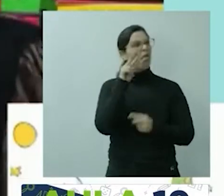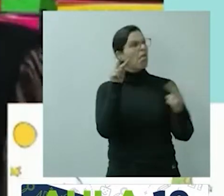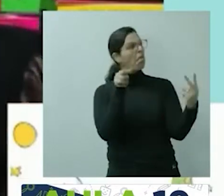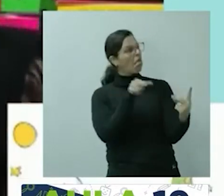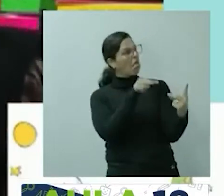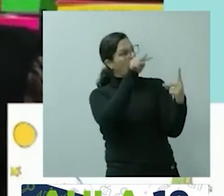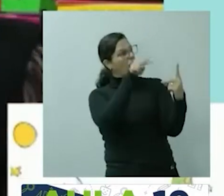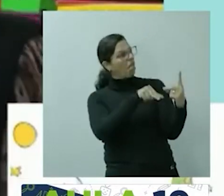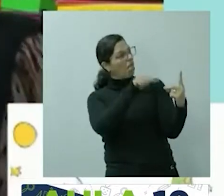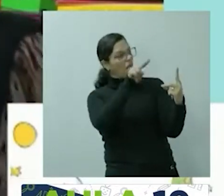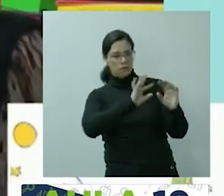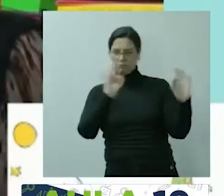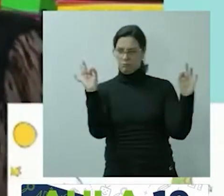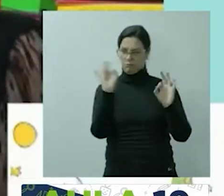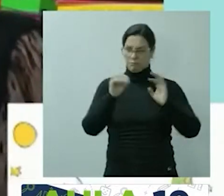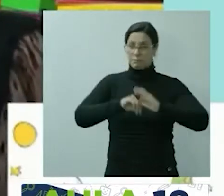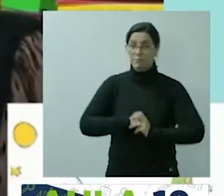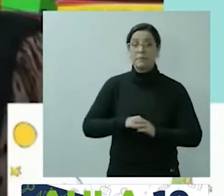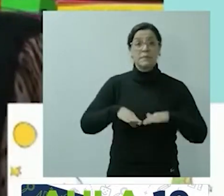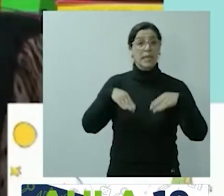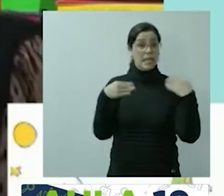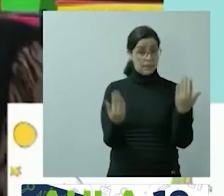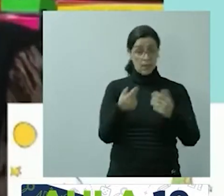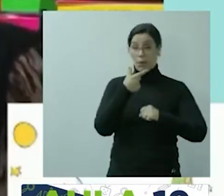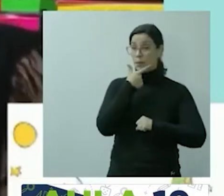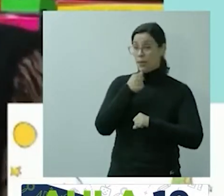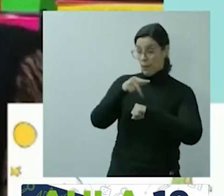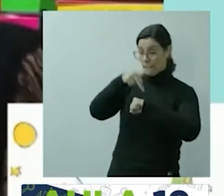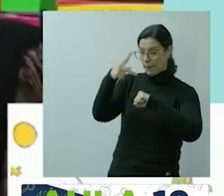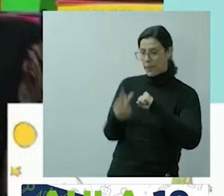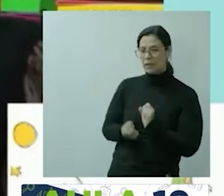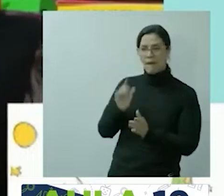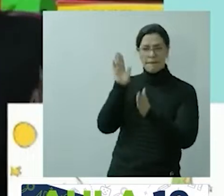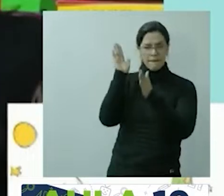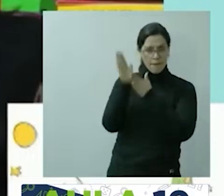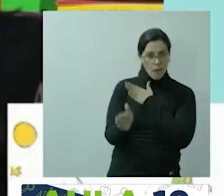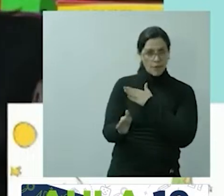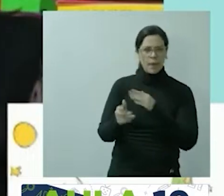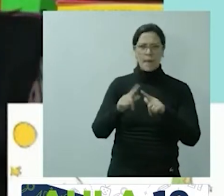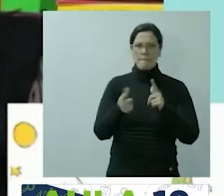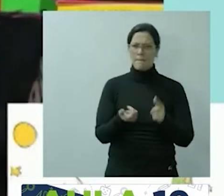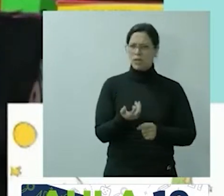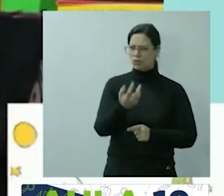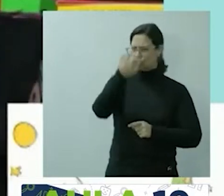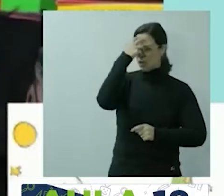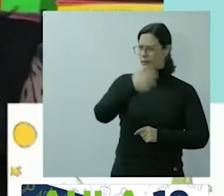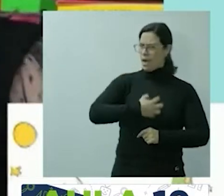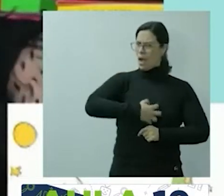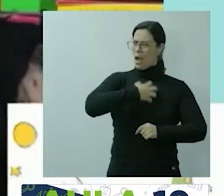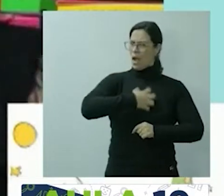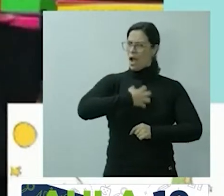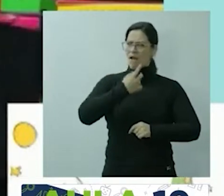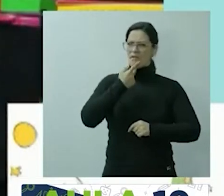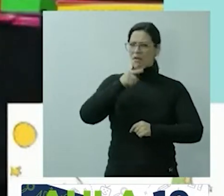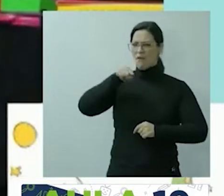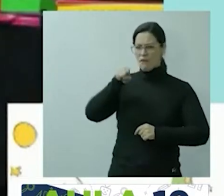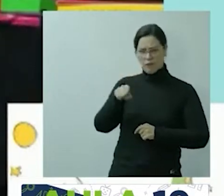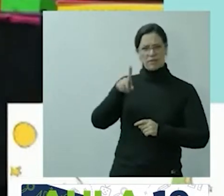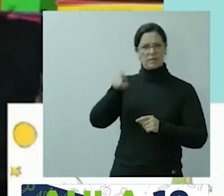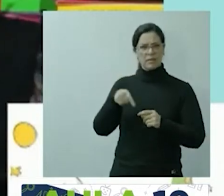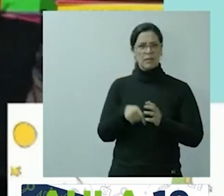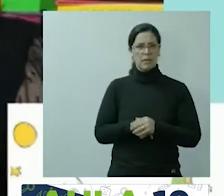olhando para o senhor? O pequeno príncipe então decidiu ir embora. Mas o rei ficou um pouco bravo e disse que